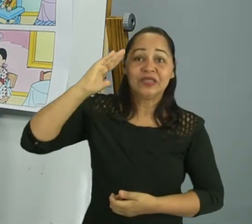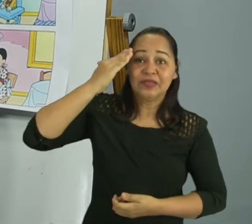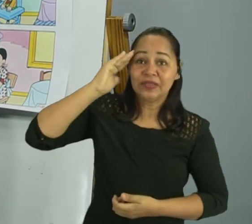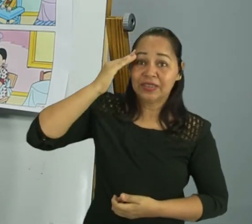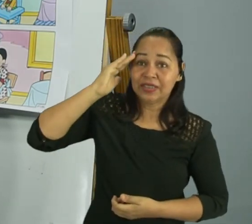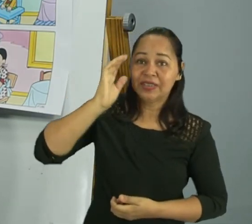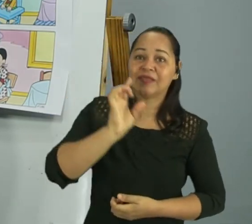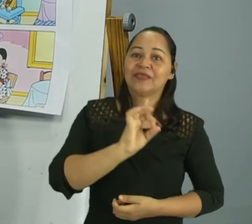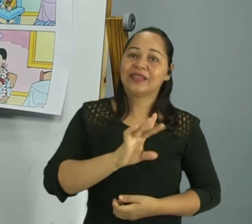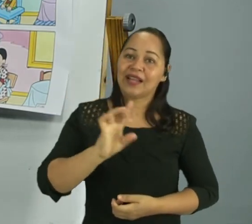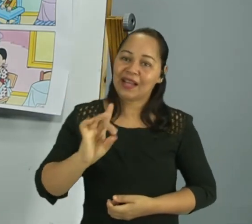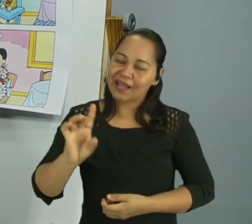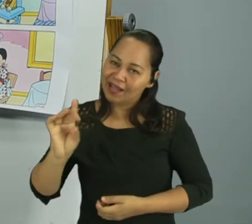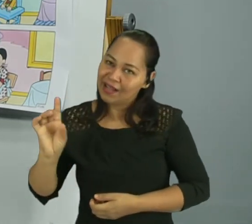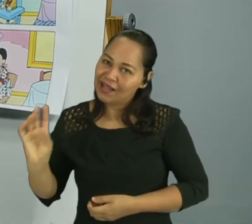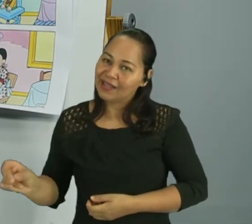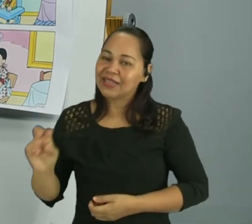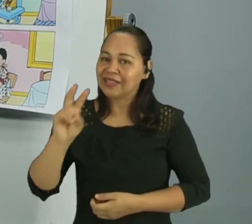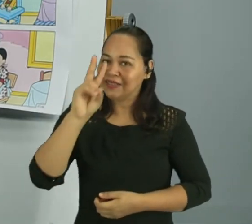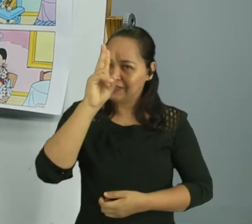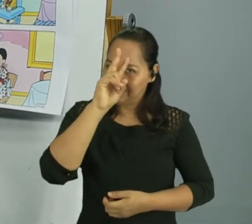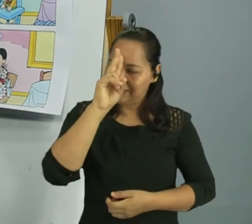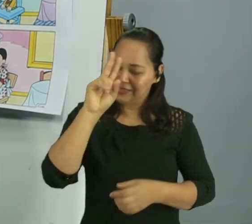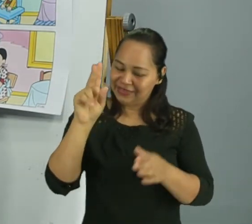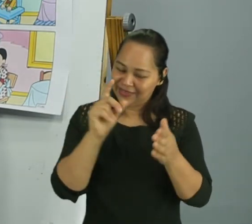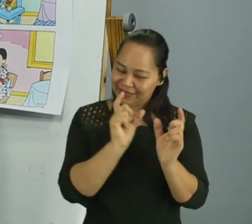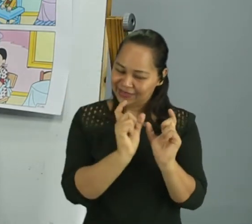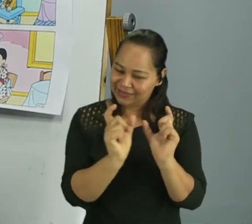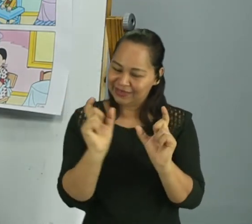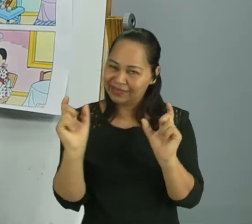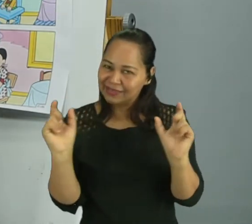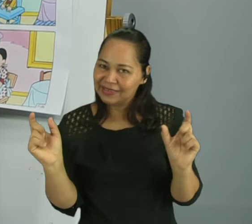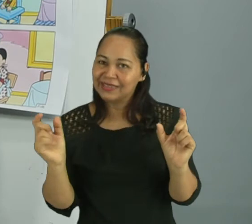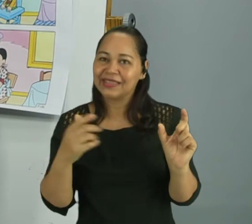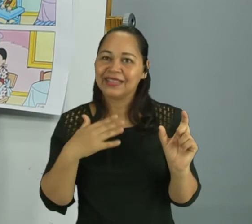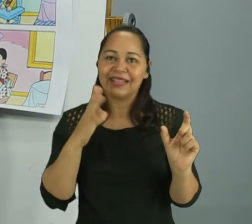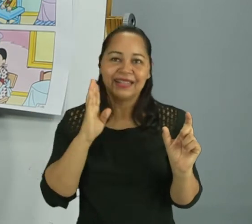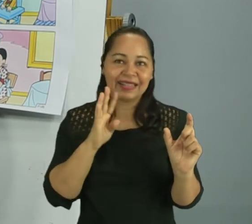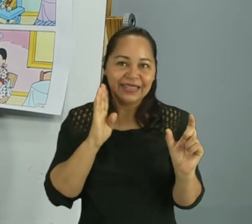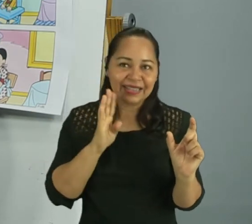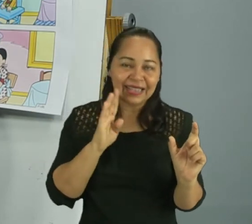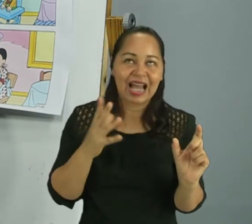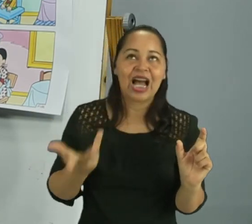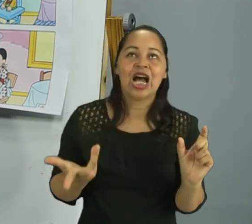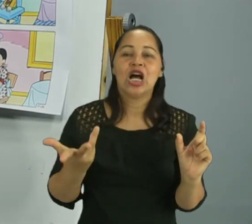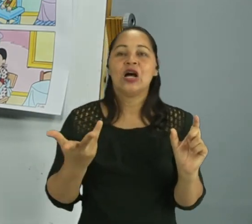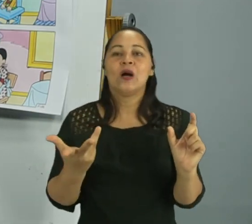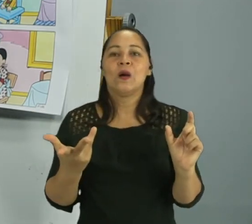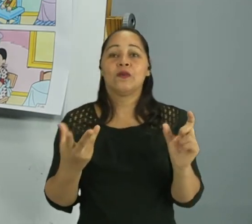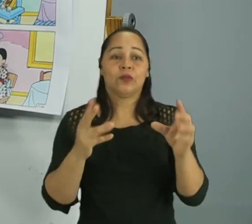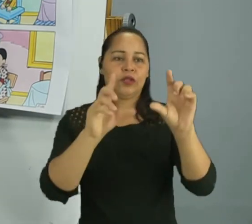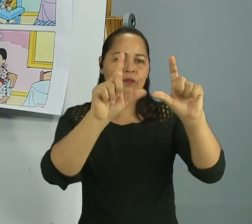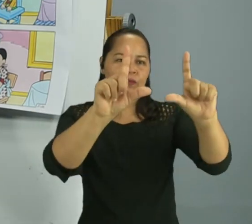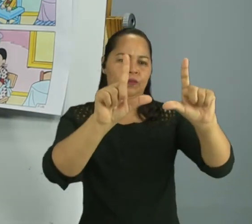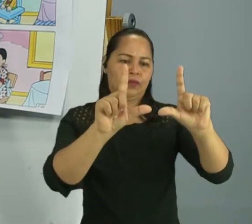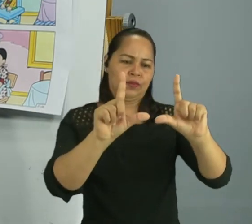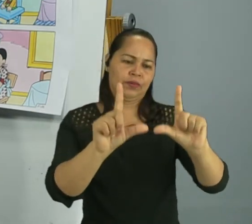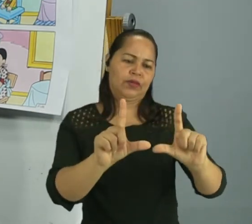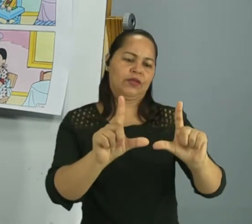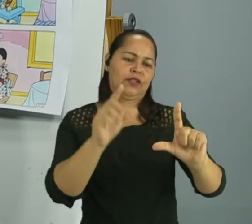virtualmente e você vai entender cada parte da história. Você pode fixar, você pode pegar uma